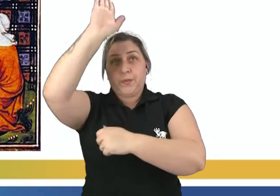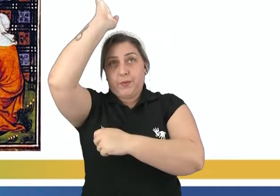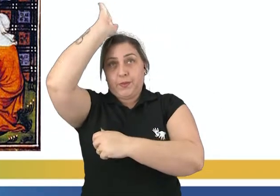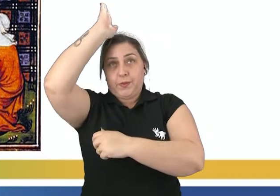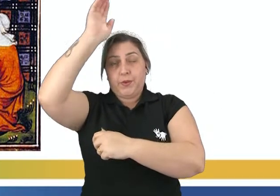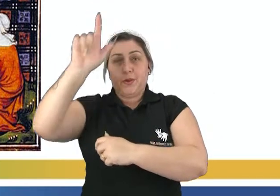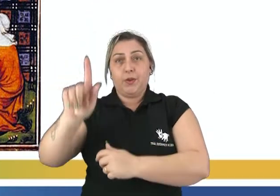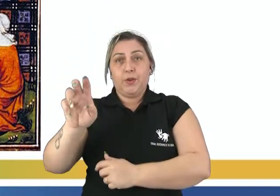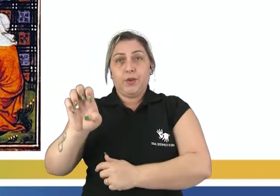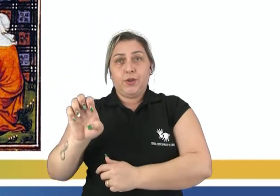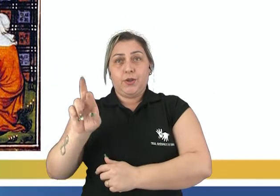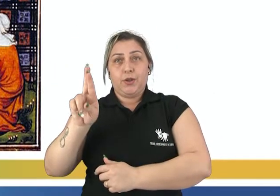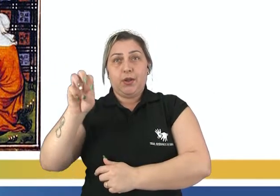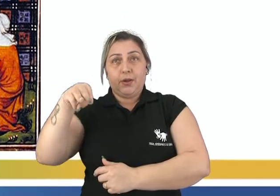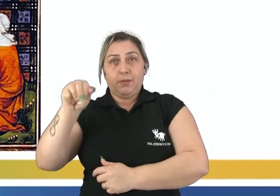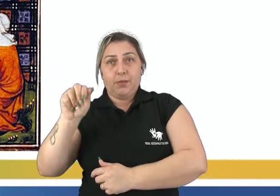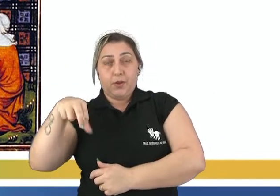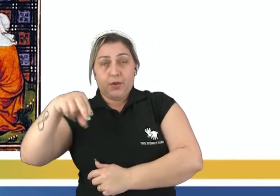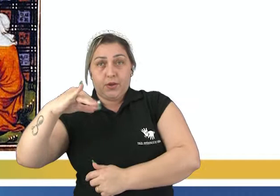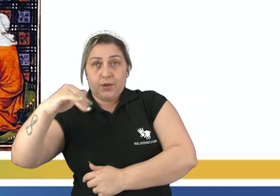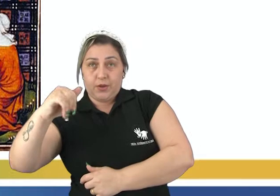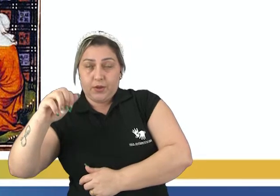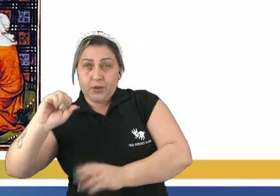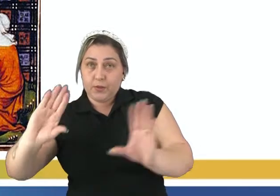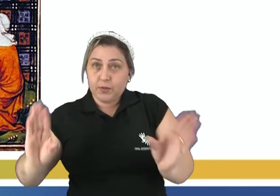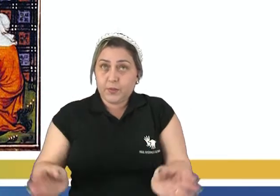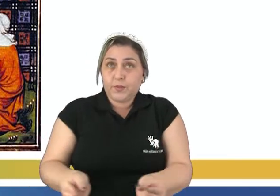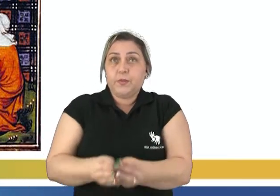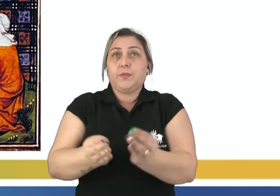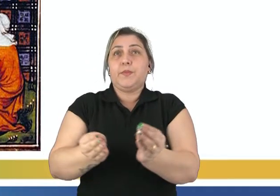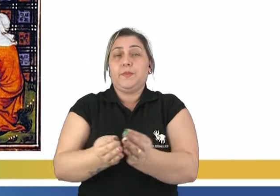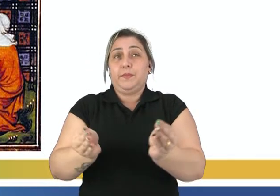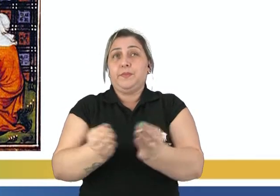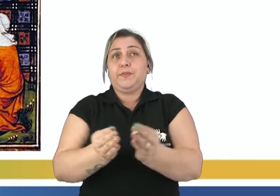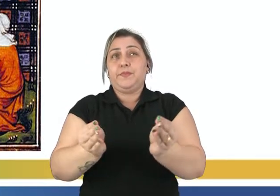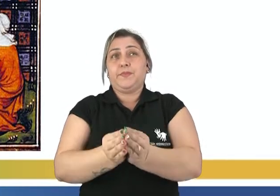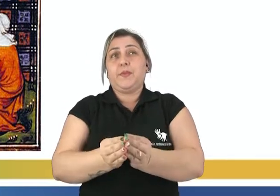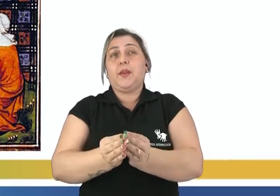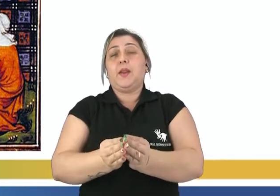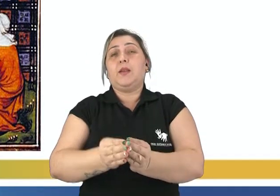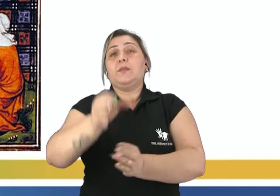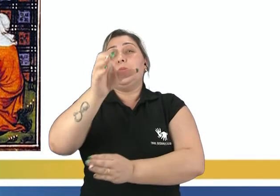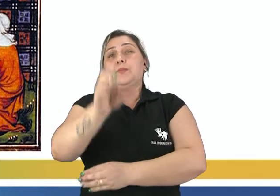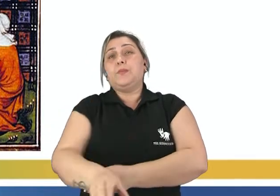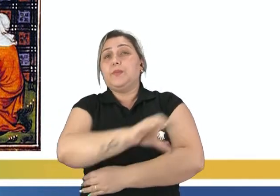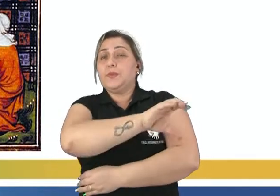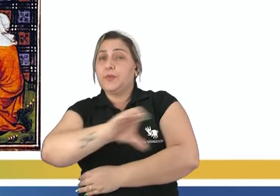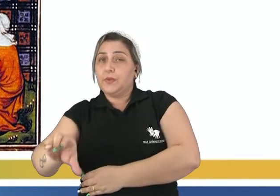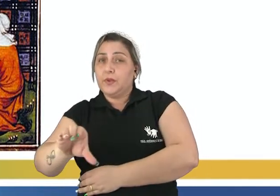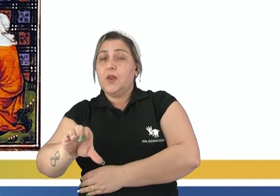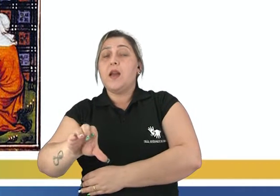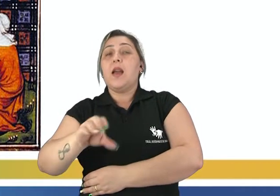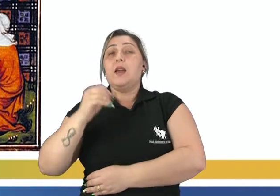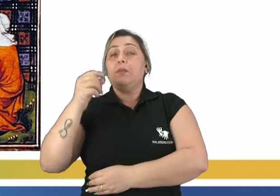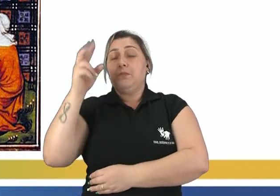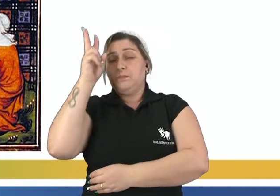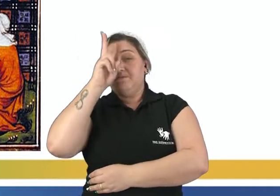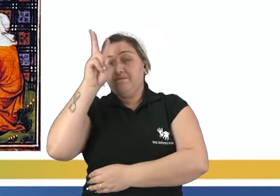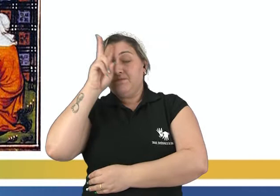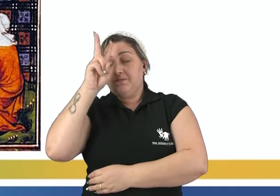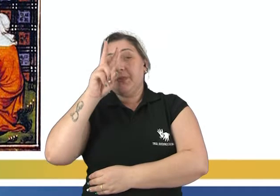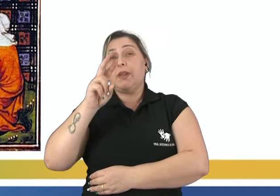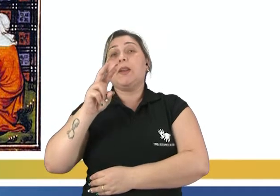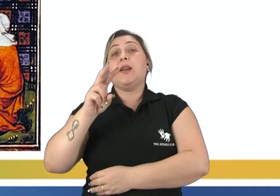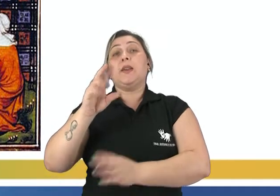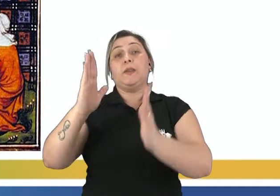e germânicas, numa síntese permeada por aspectos cristãos. Vale destacar que a Igreja Católica